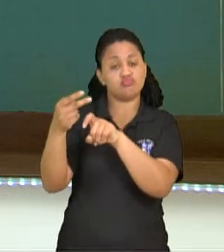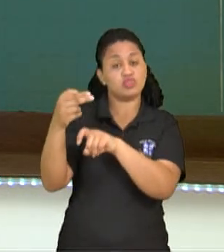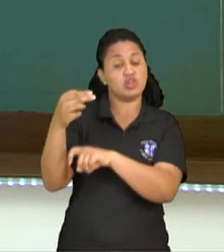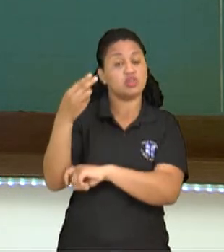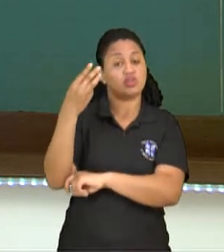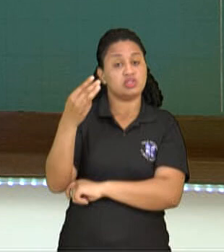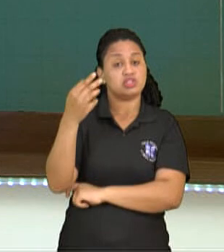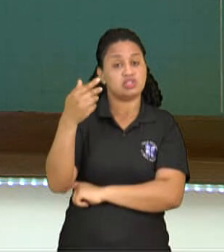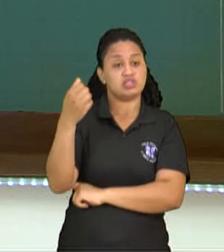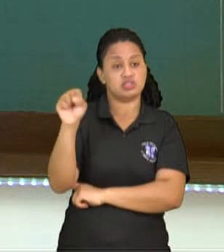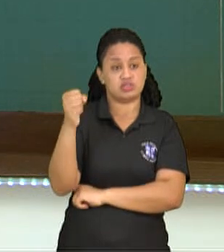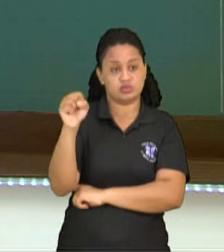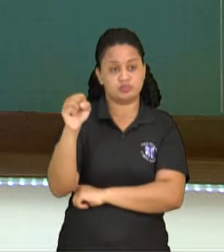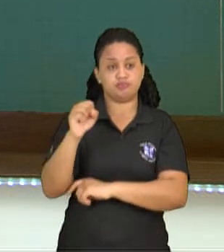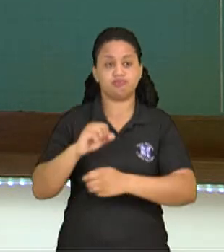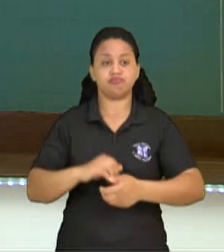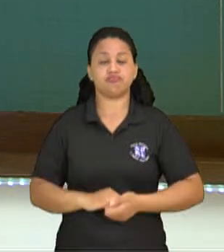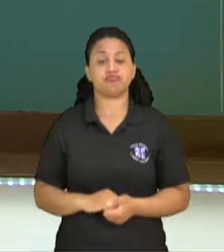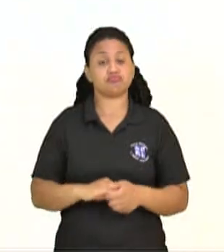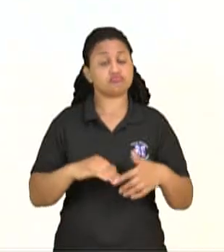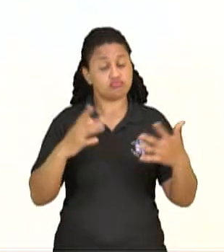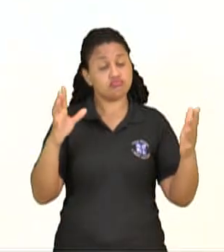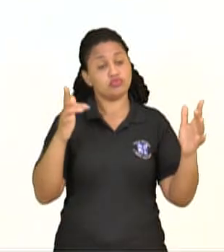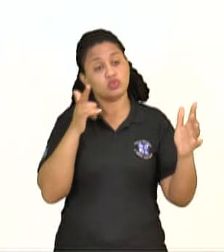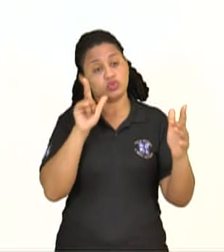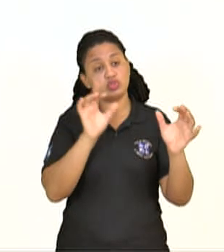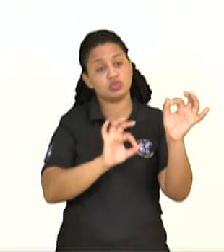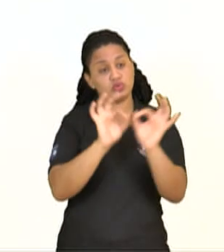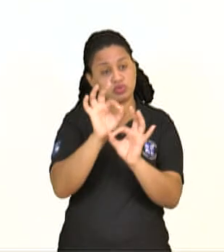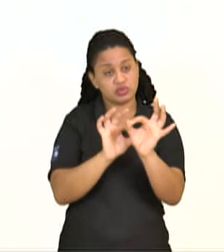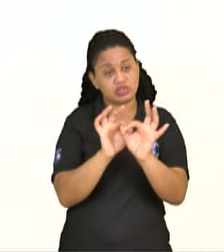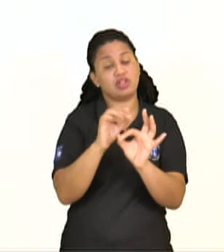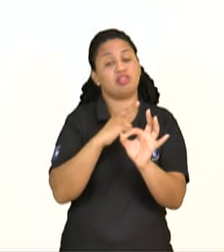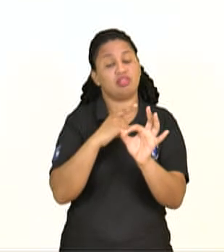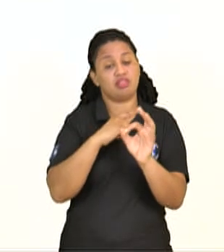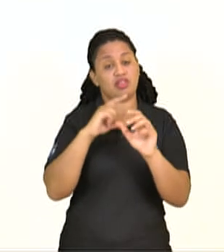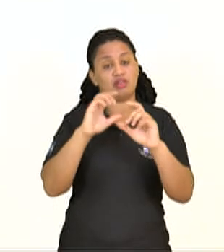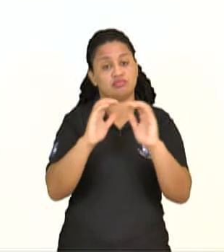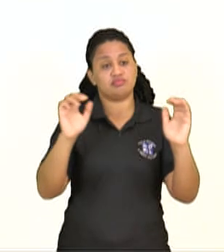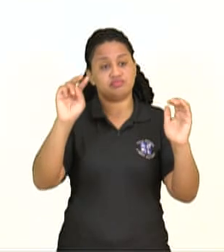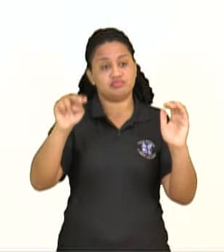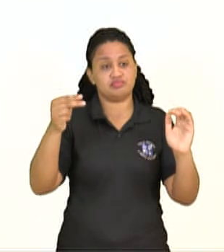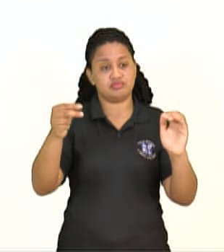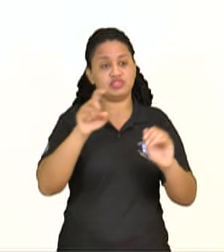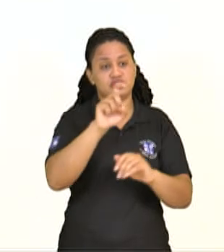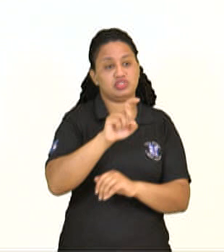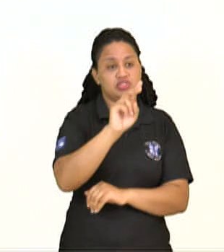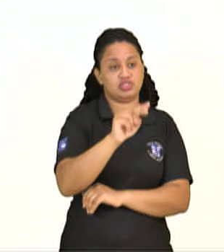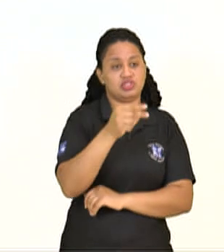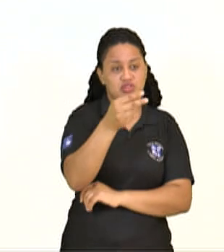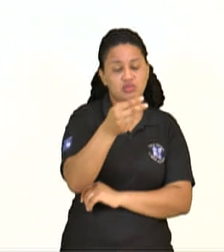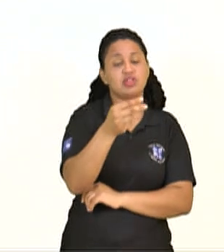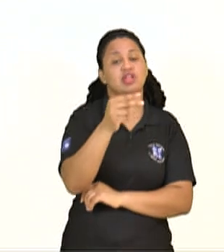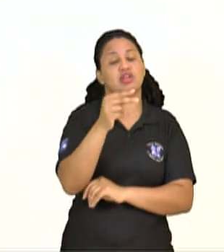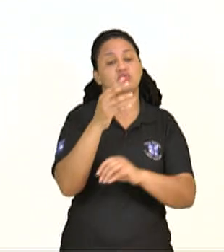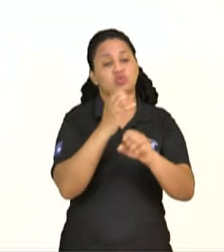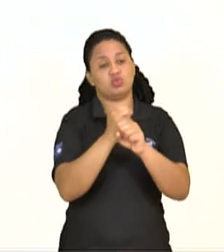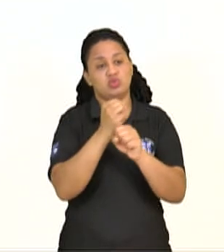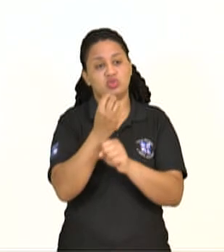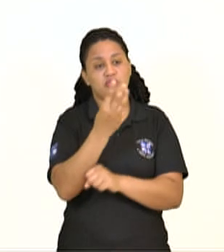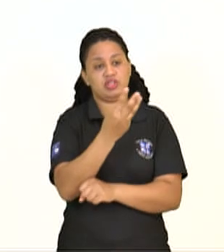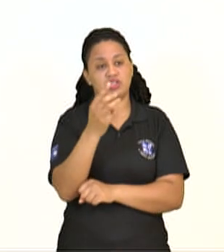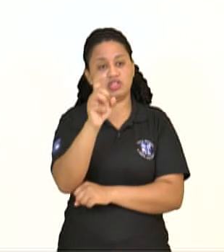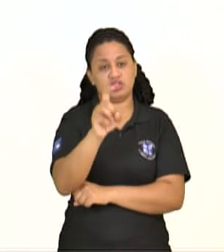x é x ao quadrado, tá bom? Então, aqui nós temos uma equação do segundo grau, x ao quadrado mais 33x, né, igual